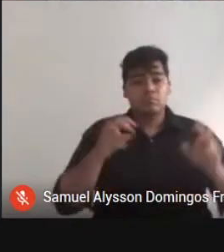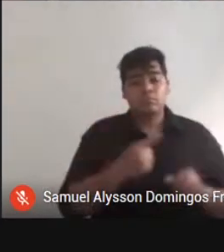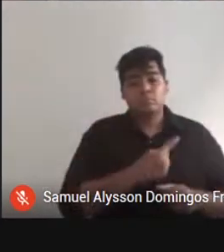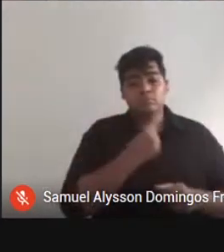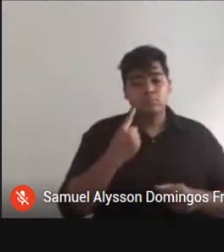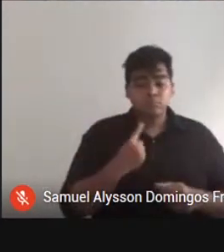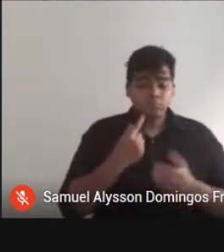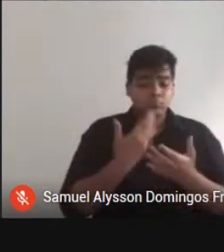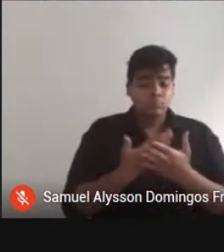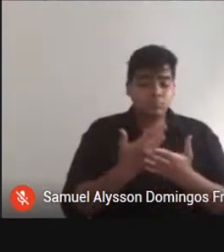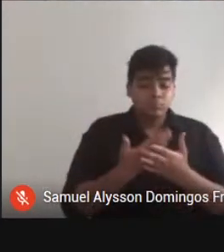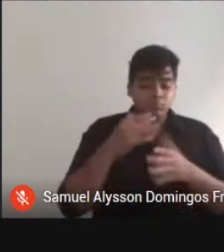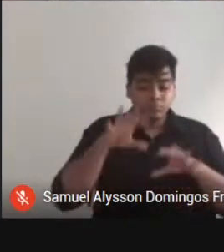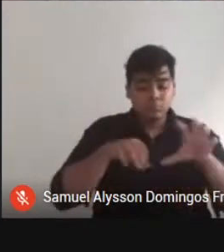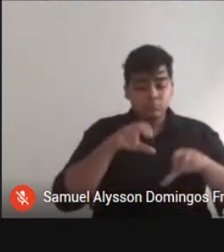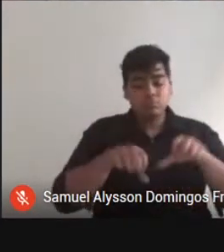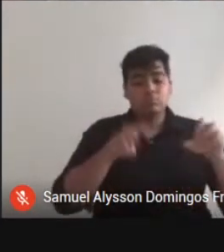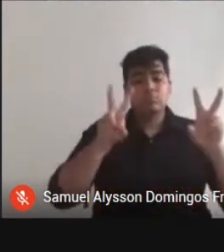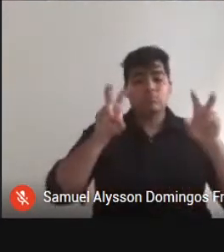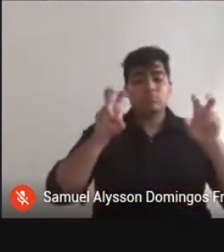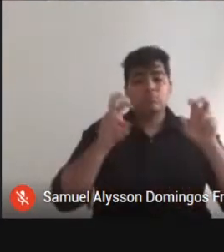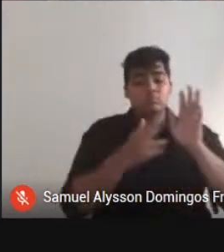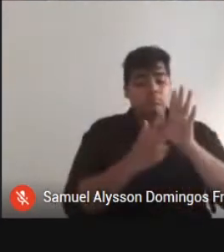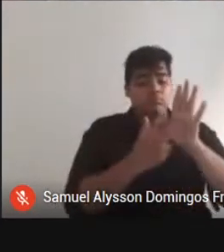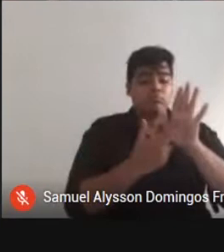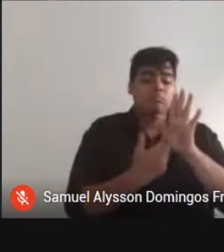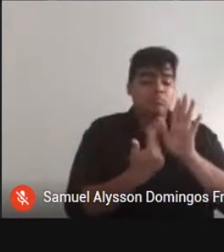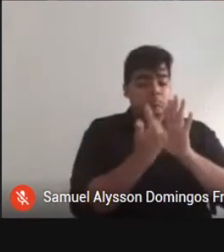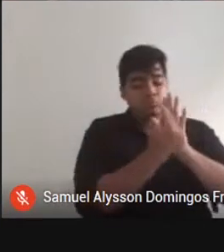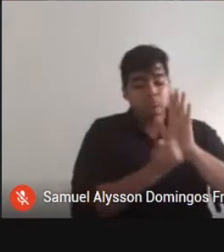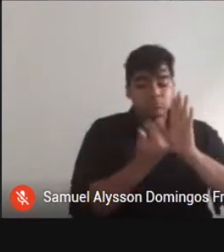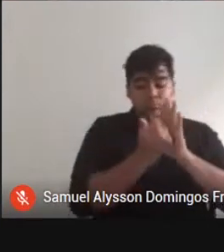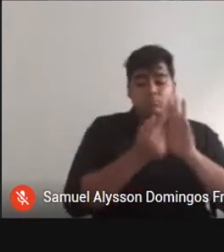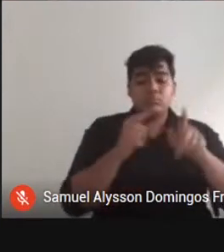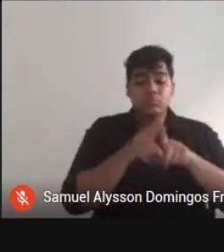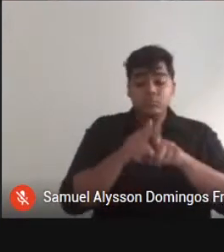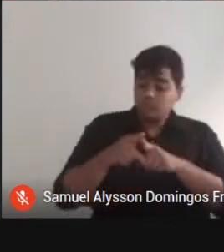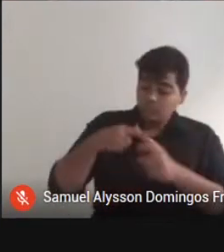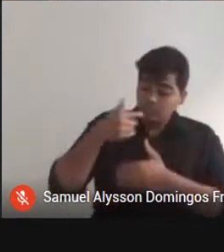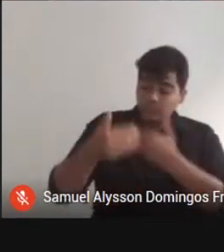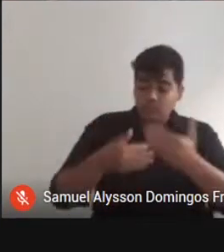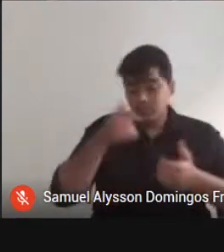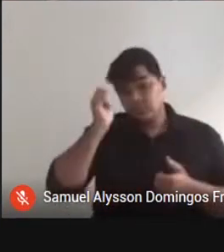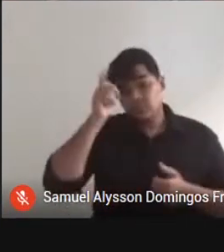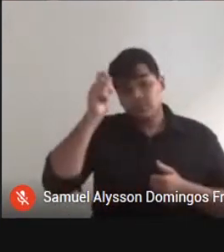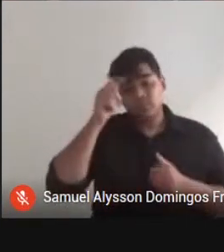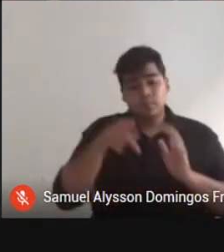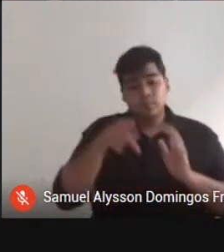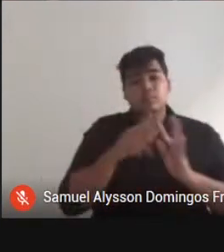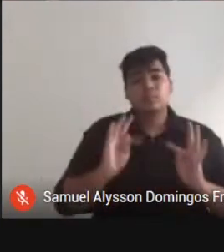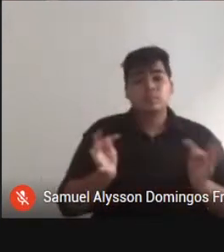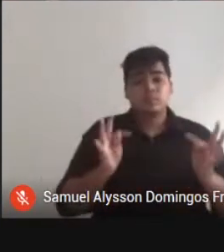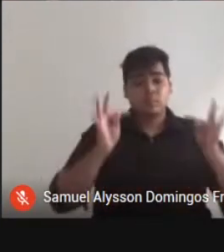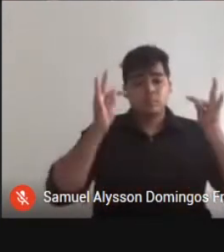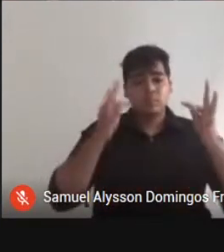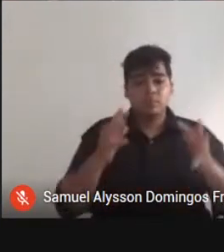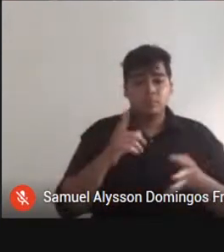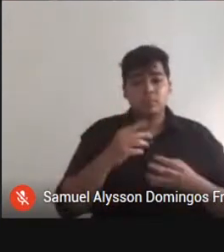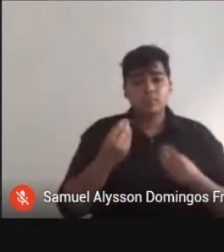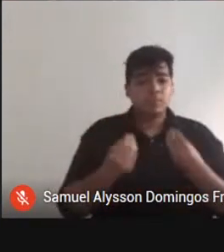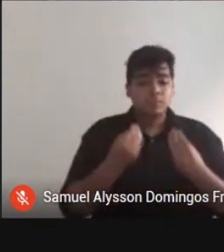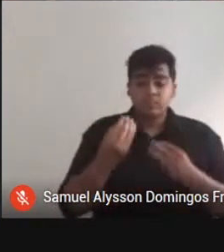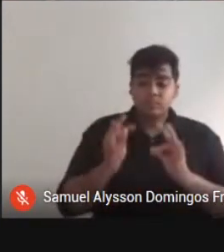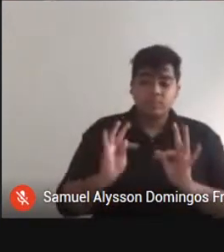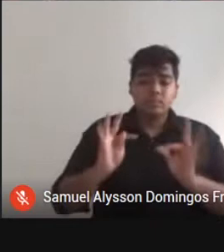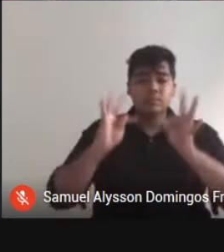explorar sobre representação gráfica, processos criativos, né? E tecnologias, e uso de tecnologia, como isso pode